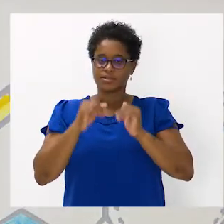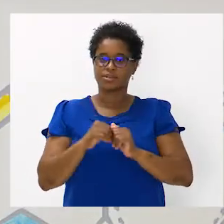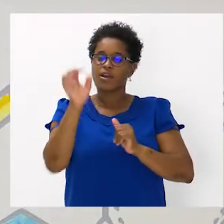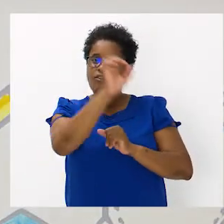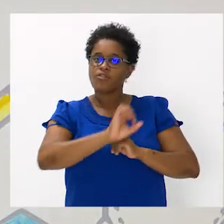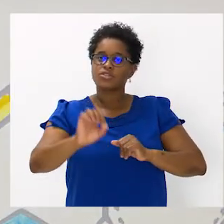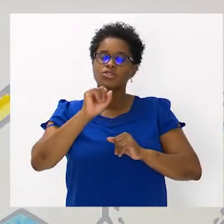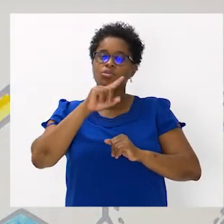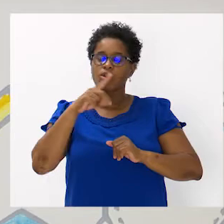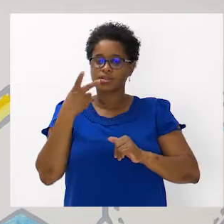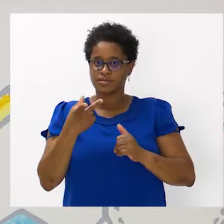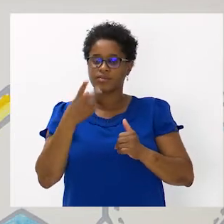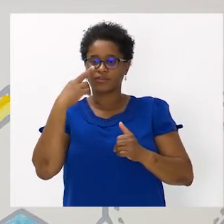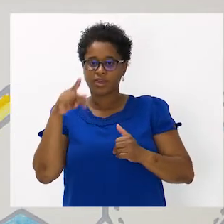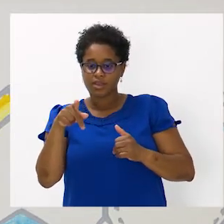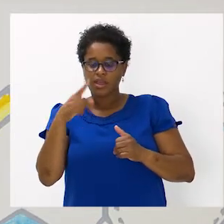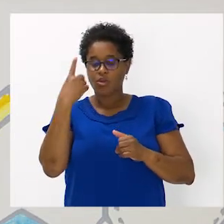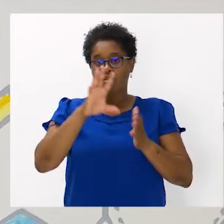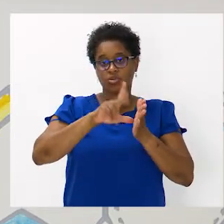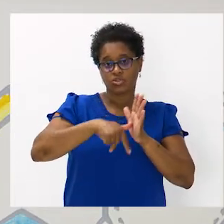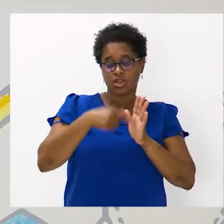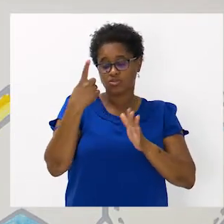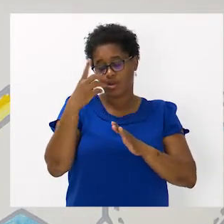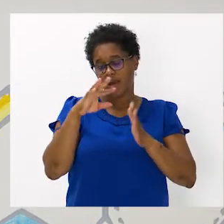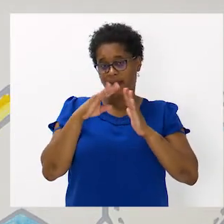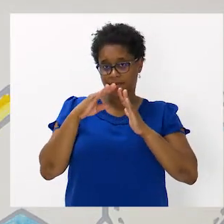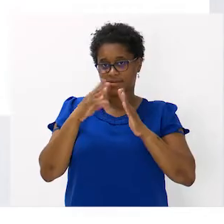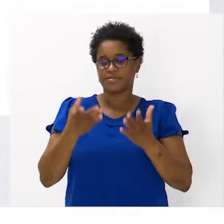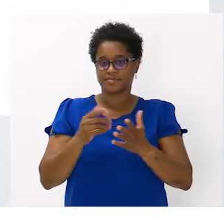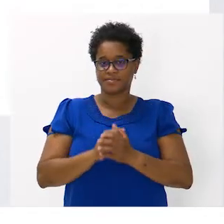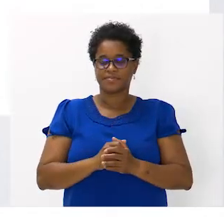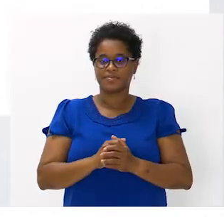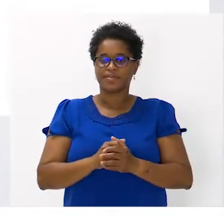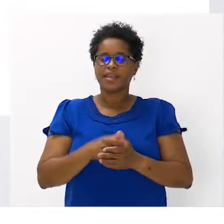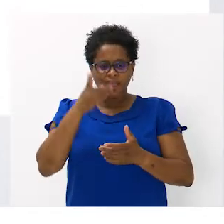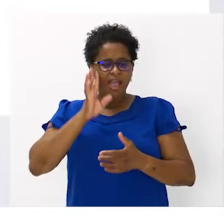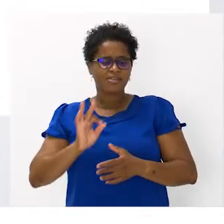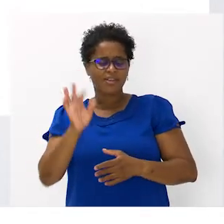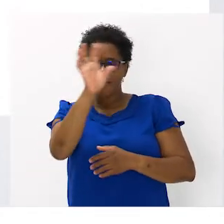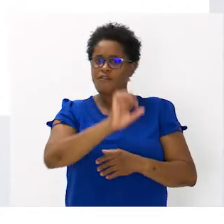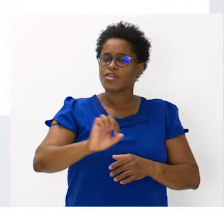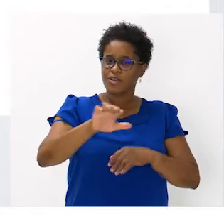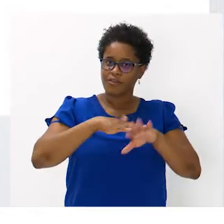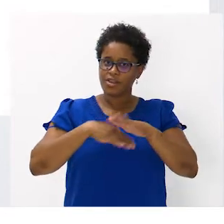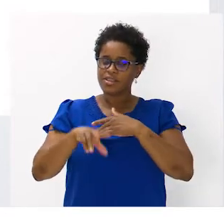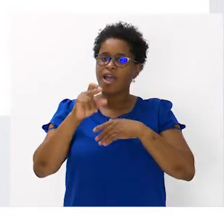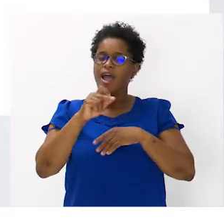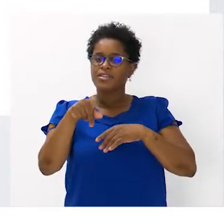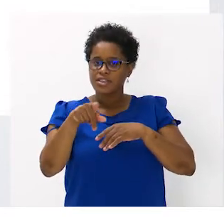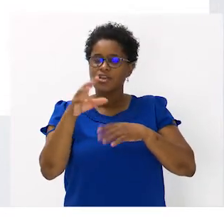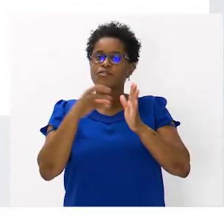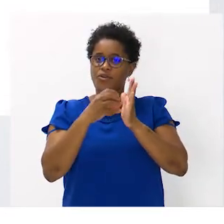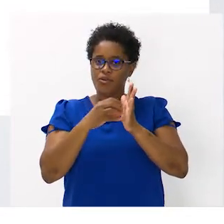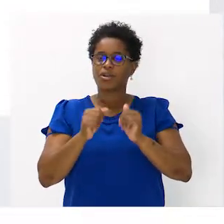casa, não é? Vocês podem dizer assim, é um projeto de uma casa, não é? E assim vocês vão calcular a área